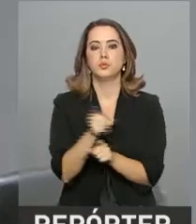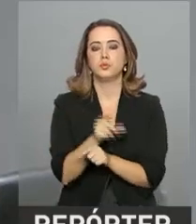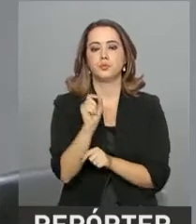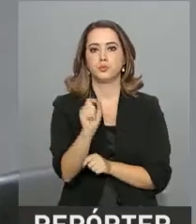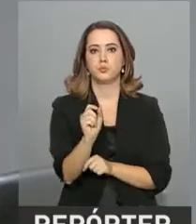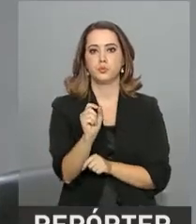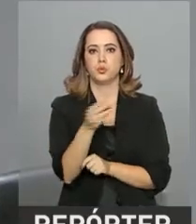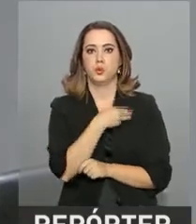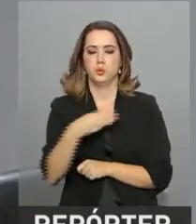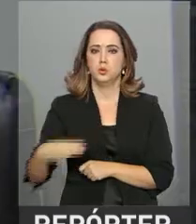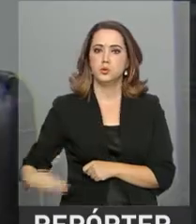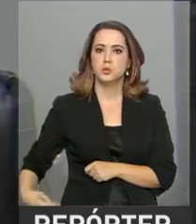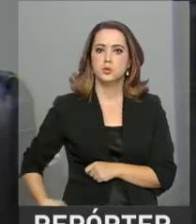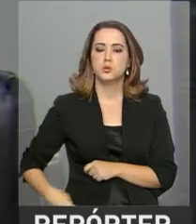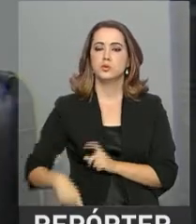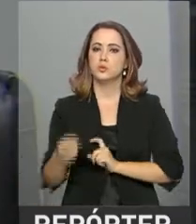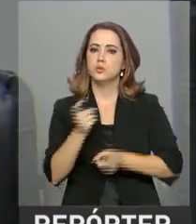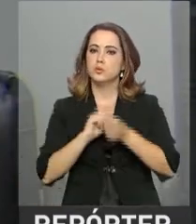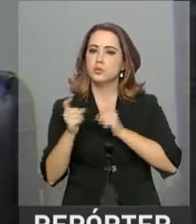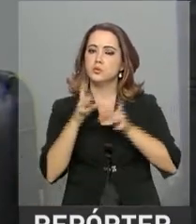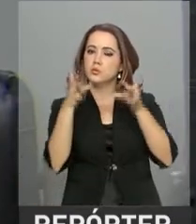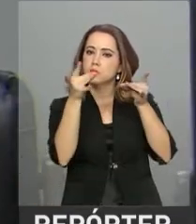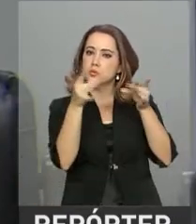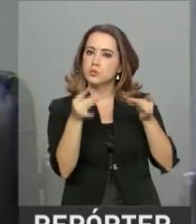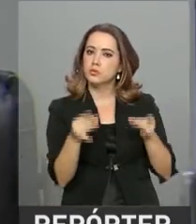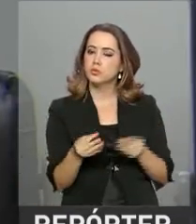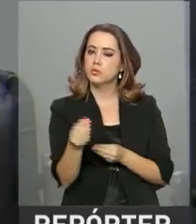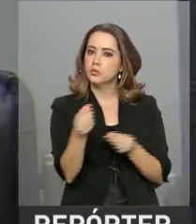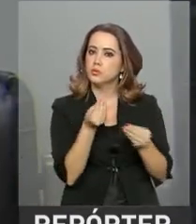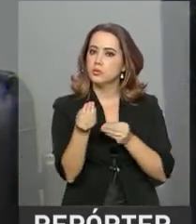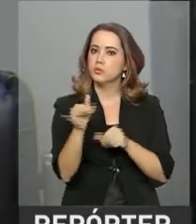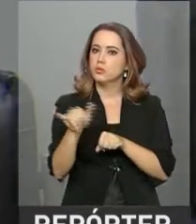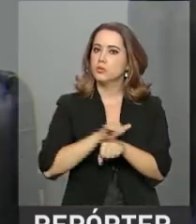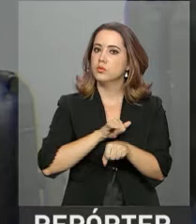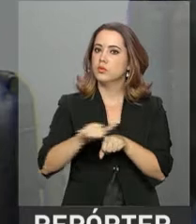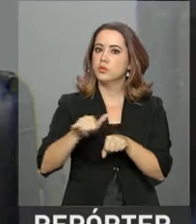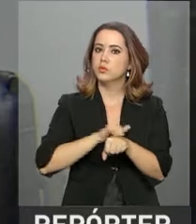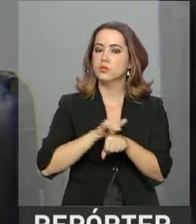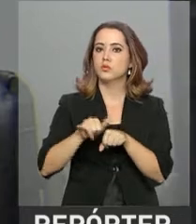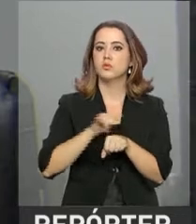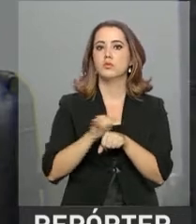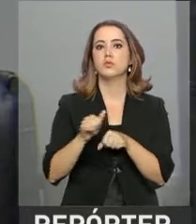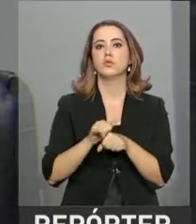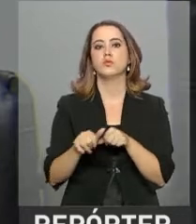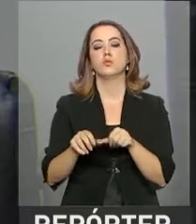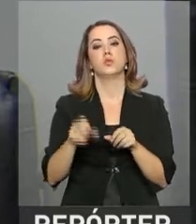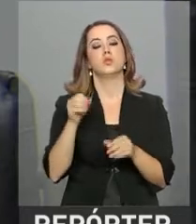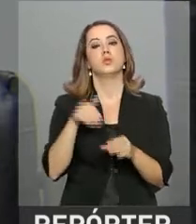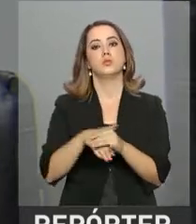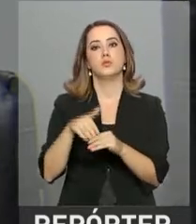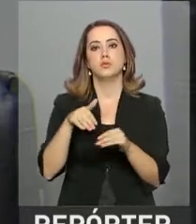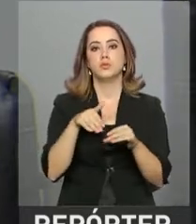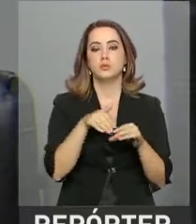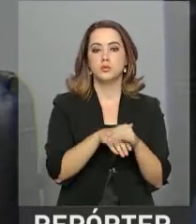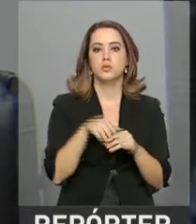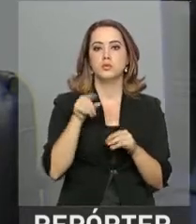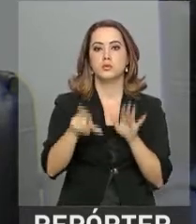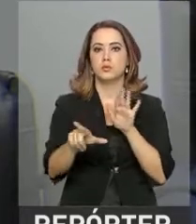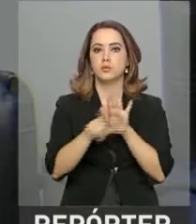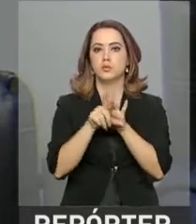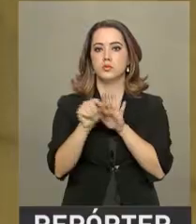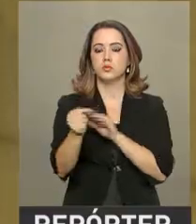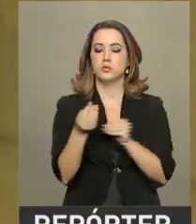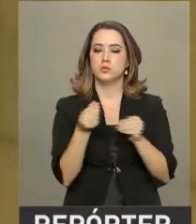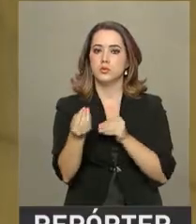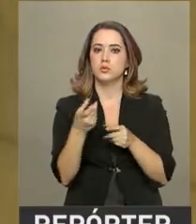ministro da Fazenda, Henrique Meirelles, detalhou uma estratégia definida para a votação do projeto de lei que renegocia a dívida dos estados com